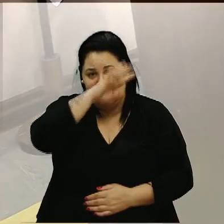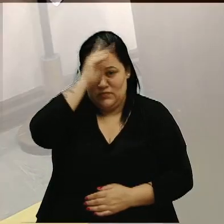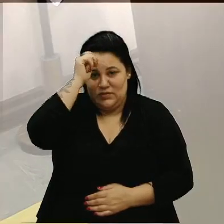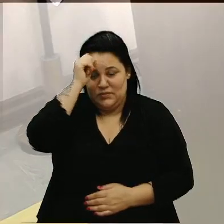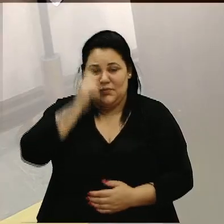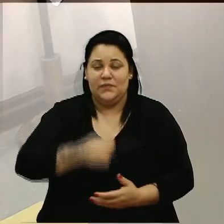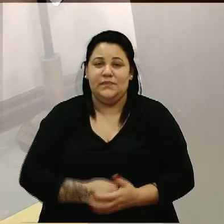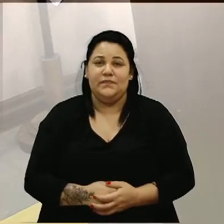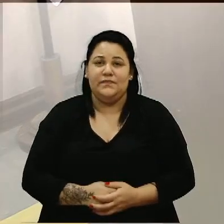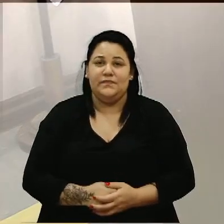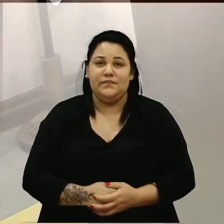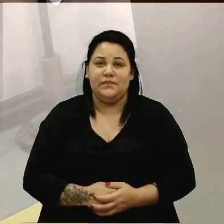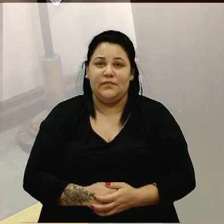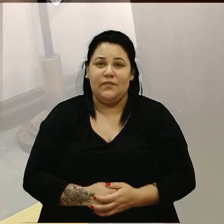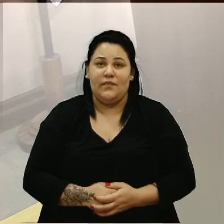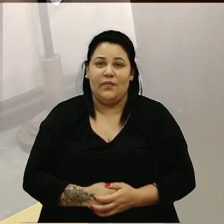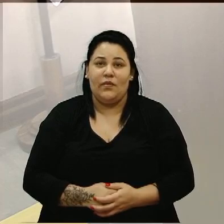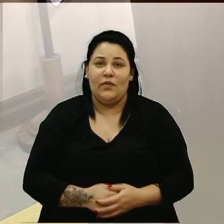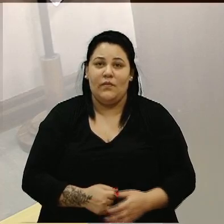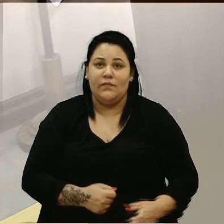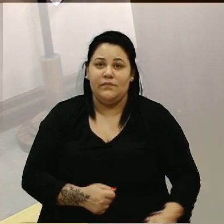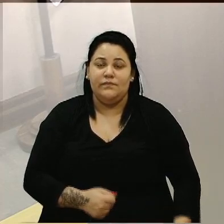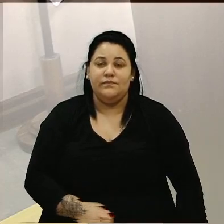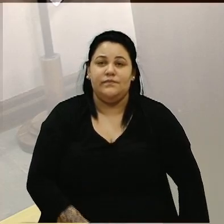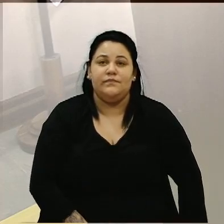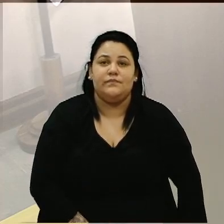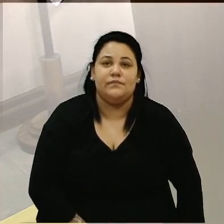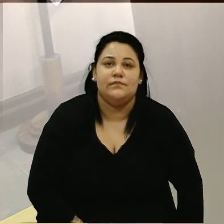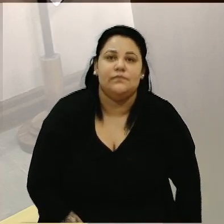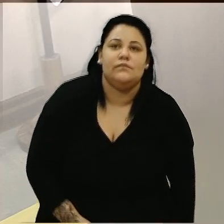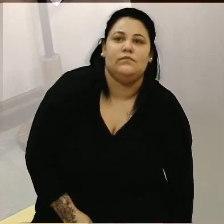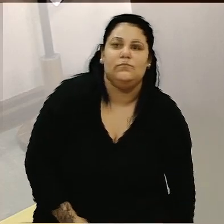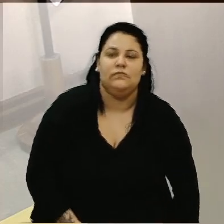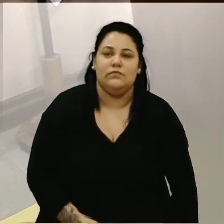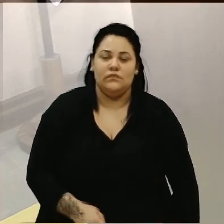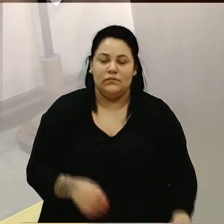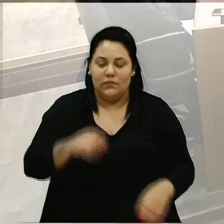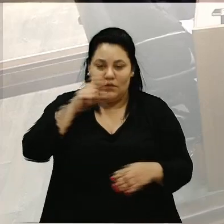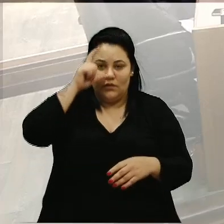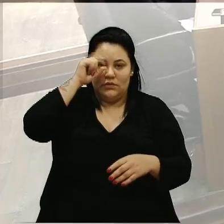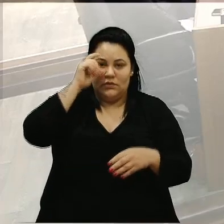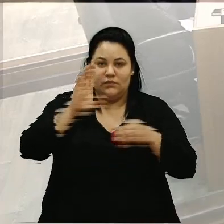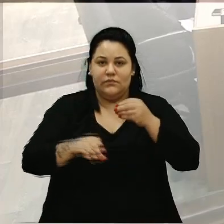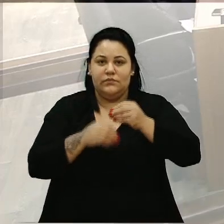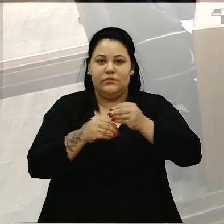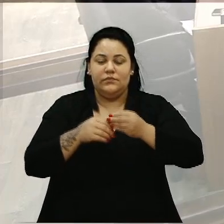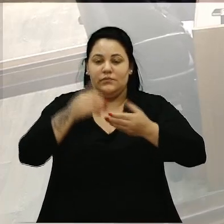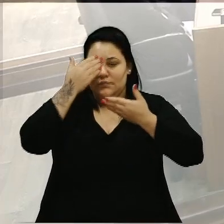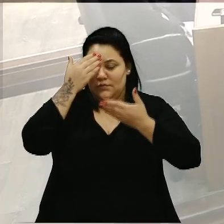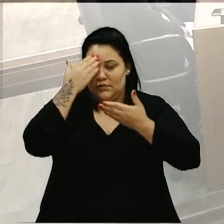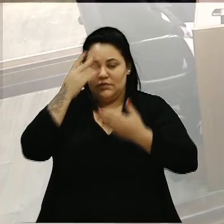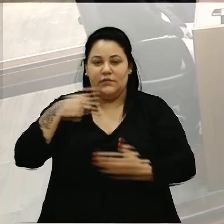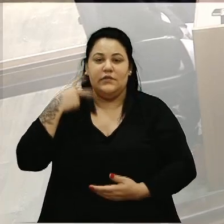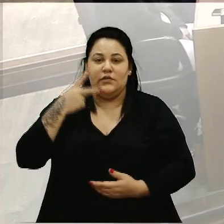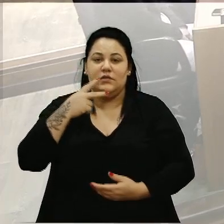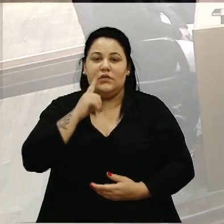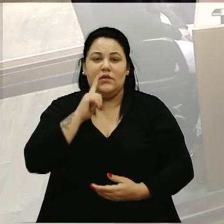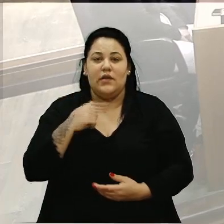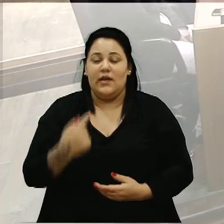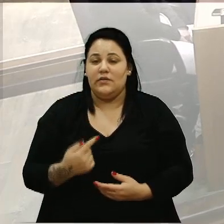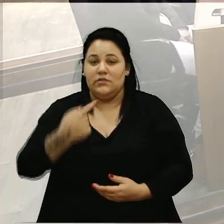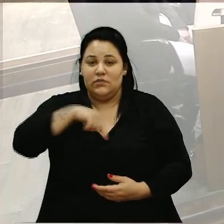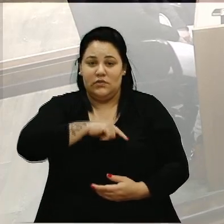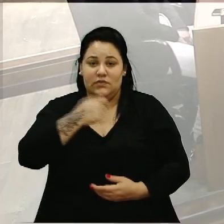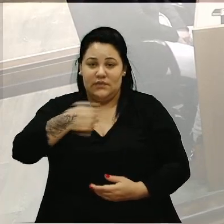Muito bem lembrado. Muito obrigada, vereador Felipe. Vereador Scalco, seu à parte. Obrigado, vereadora Gladys. Exatamente. A gente tem que investir muito na